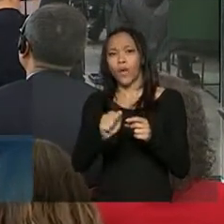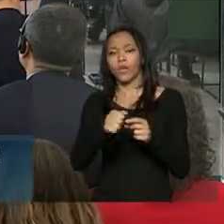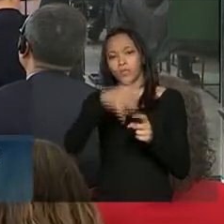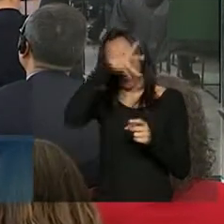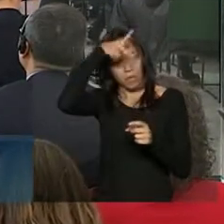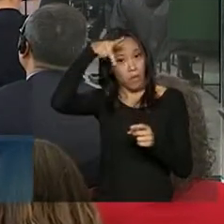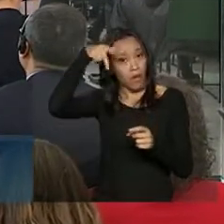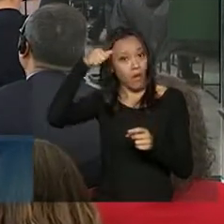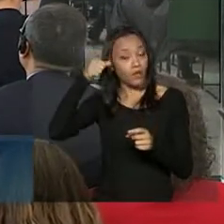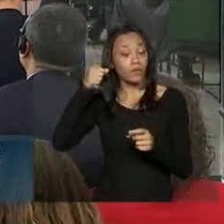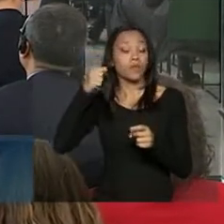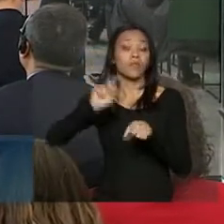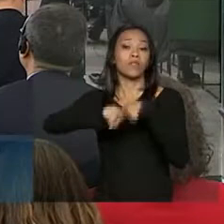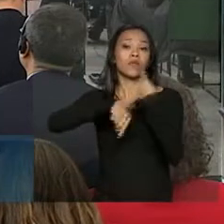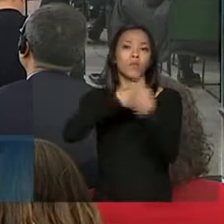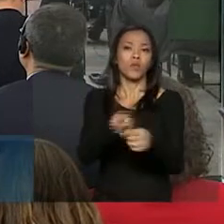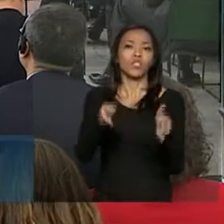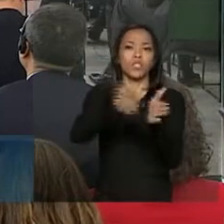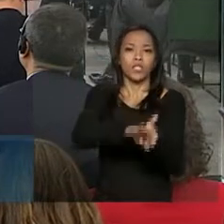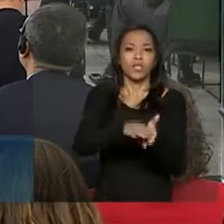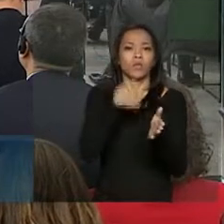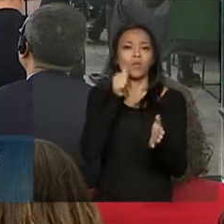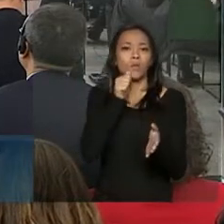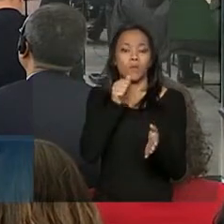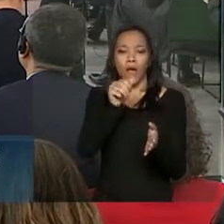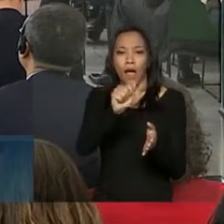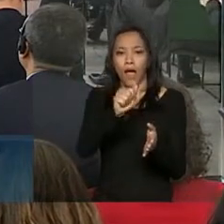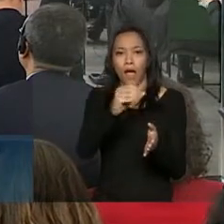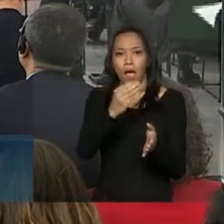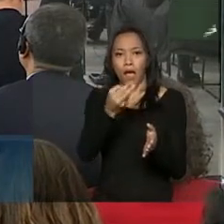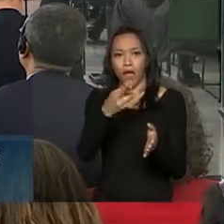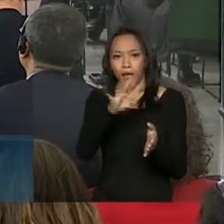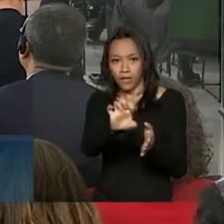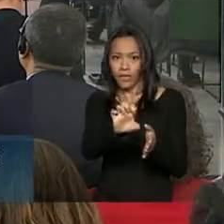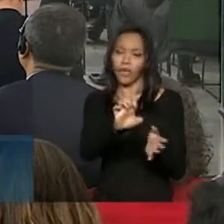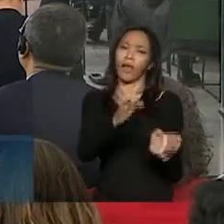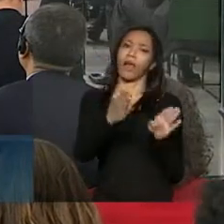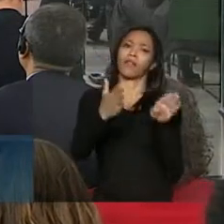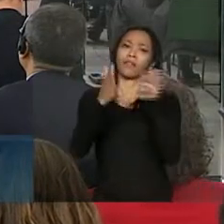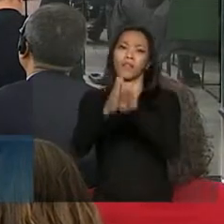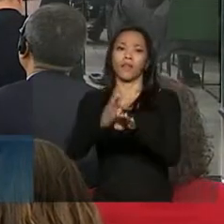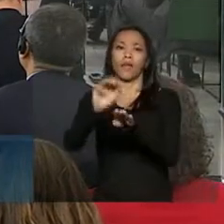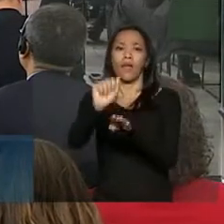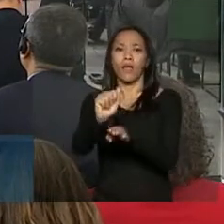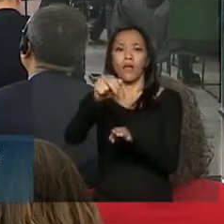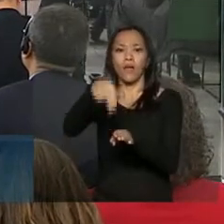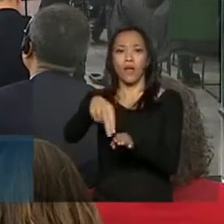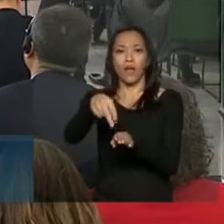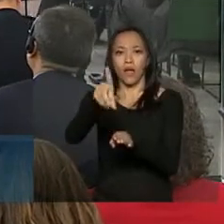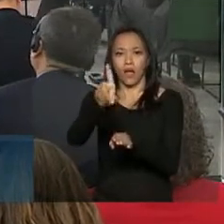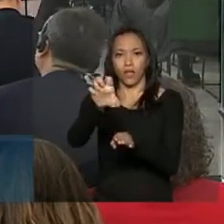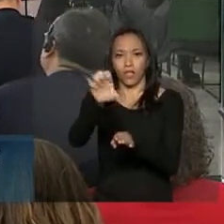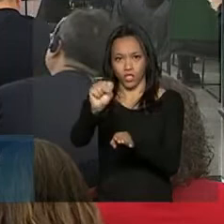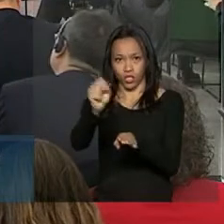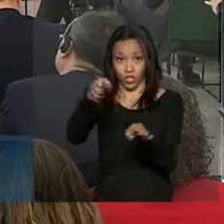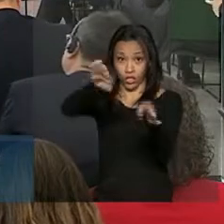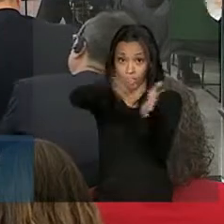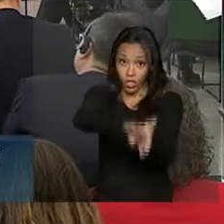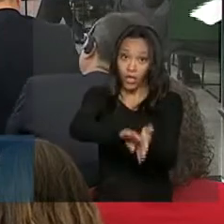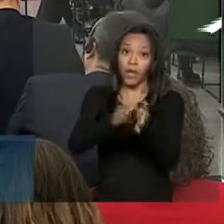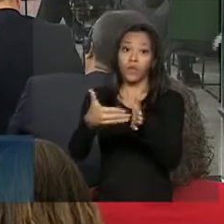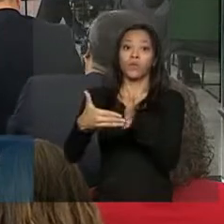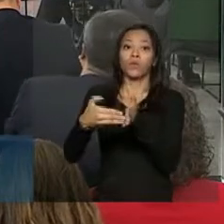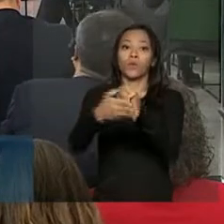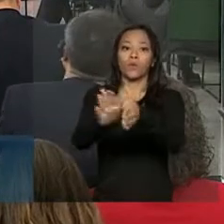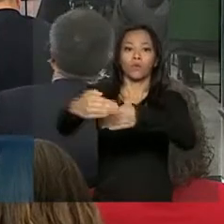Grosso, atingirá o Acre e atravessará os Andes até chegar ao porto no Peru.